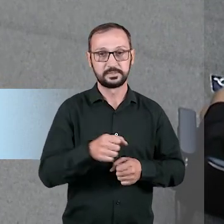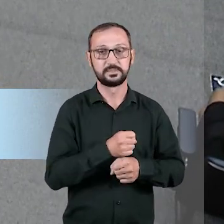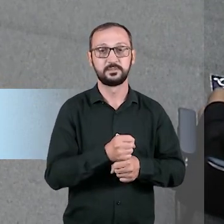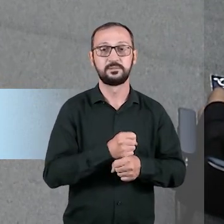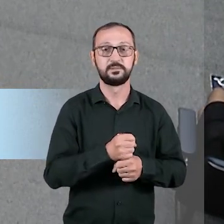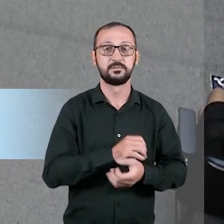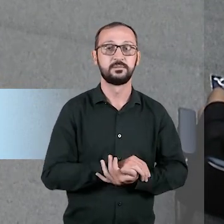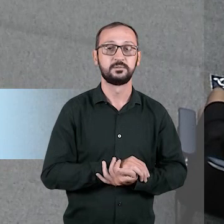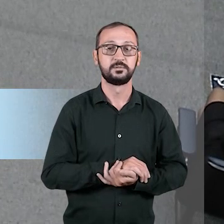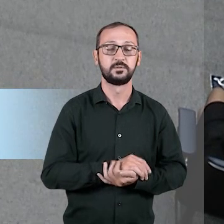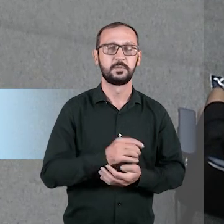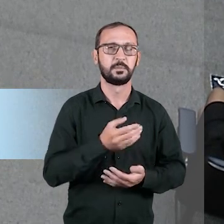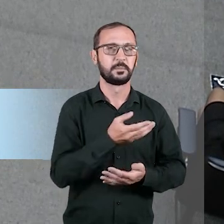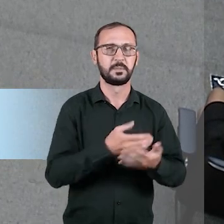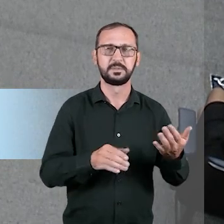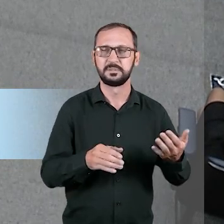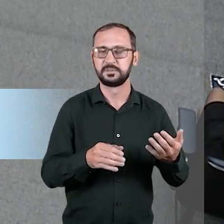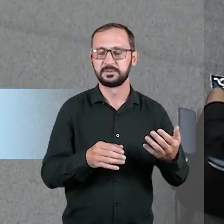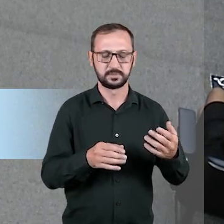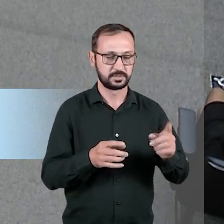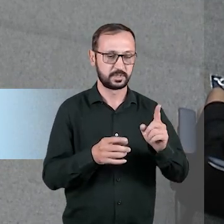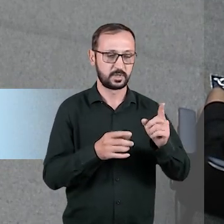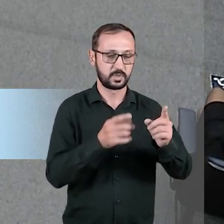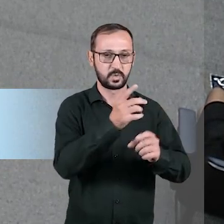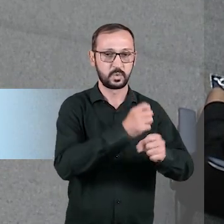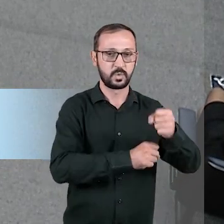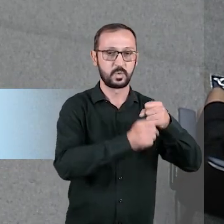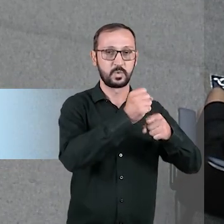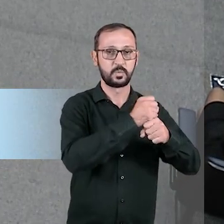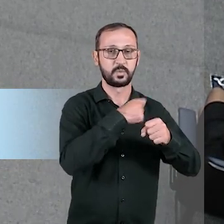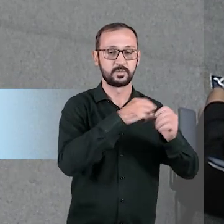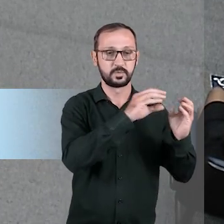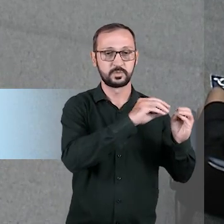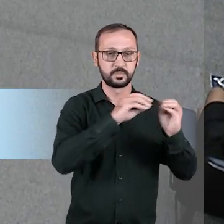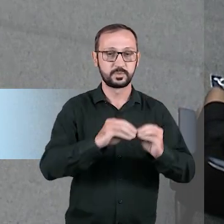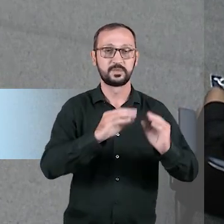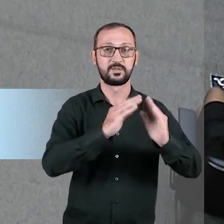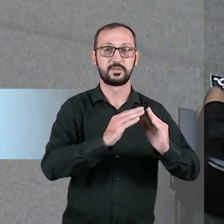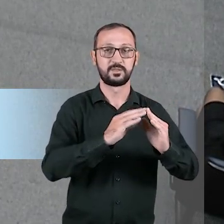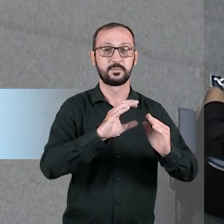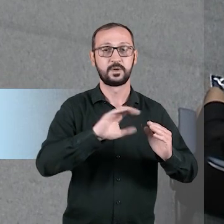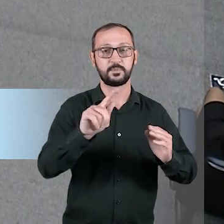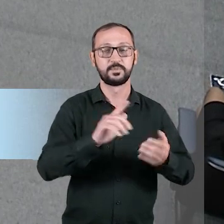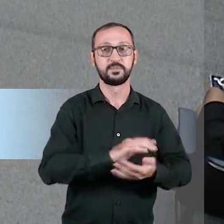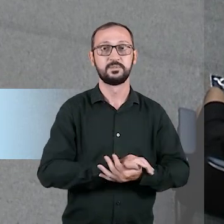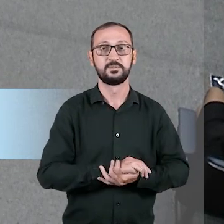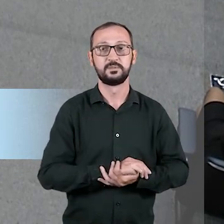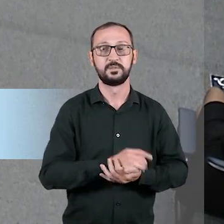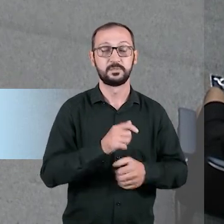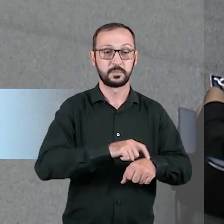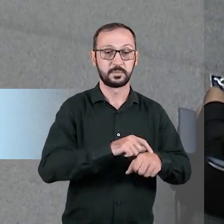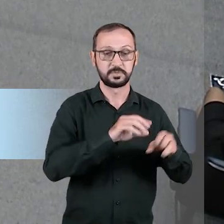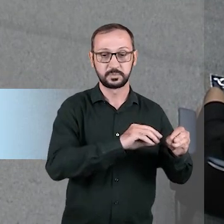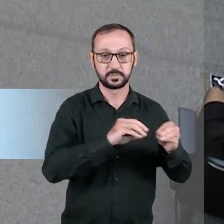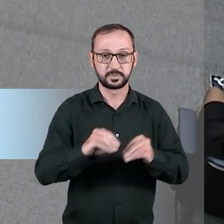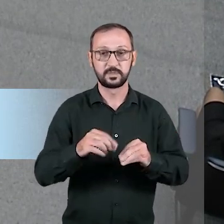ano. E quando eu a perdi, fazia menos de um ano que eu estava morando aqui em Campo Grande. E quando a gente